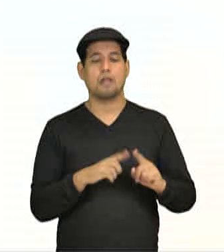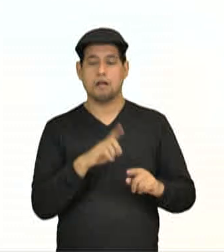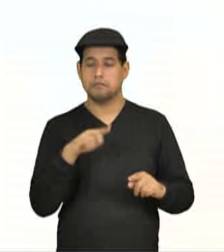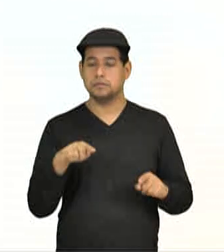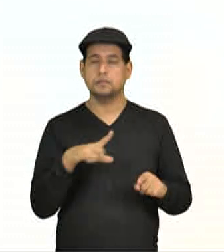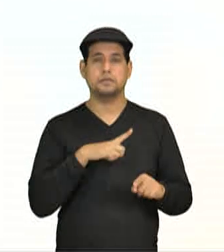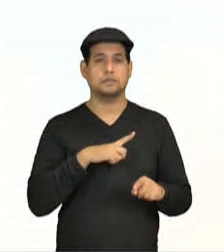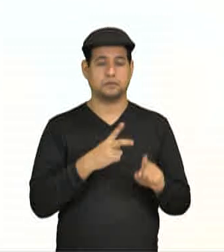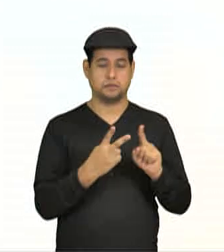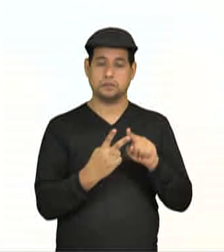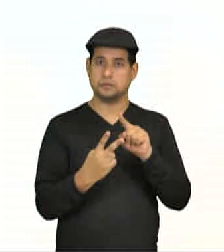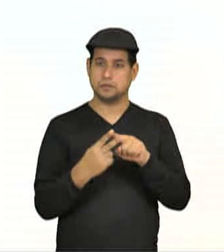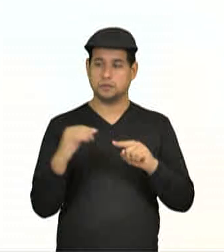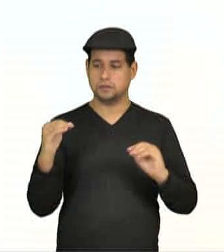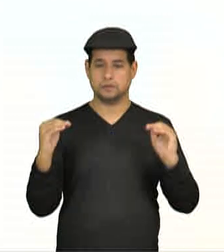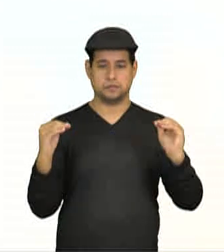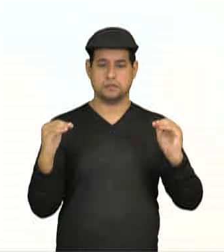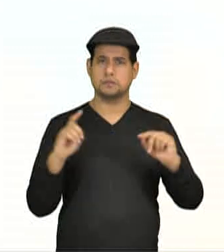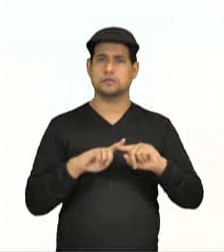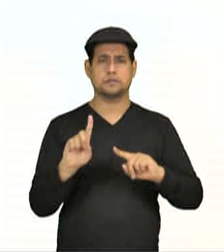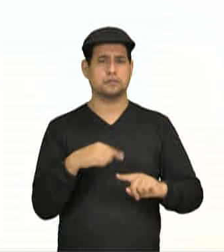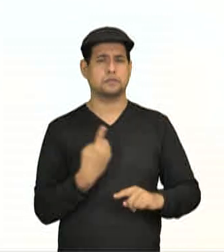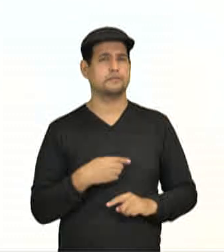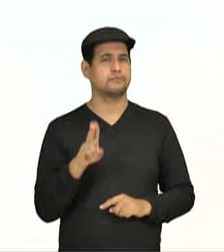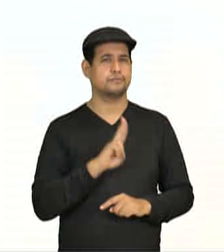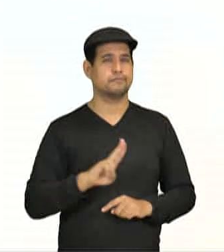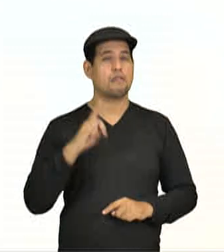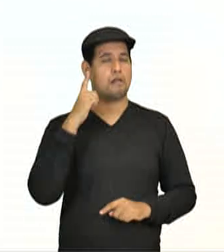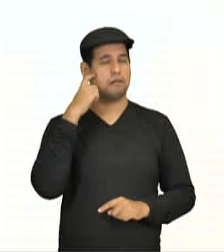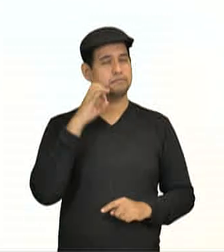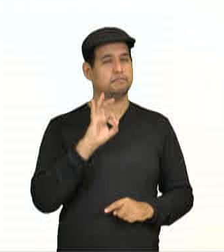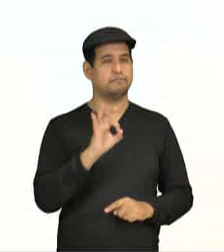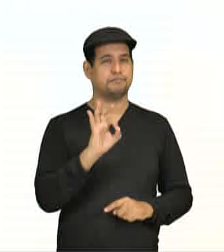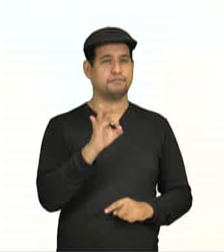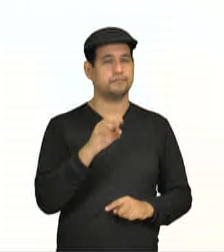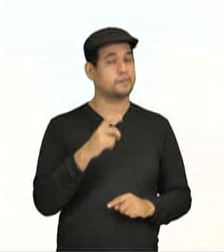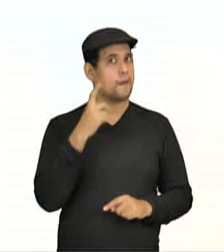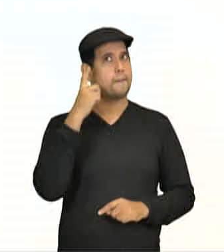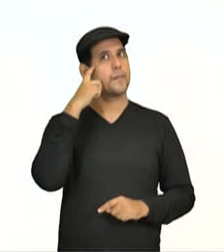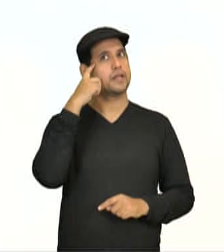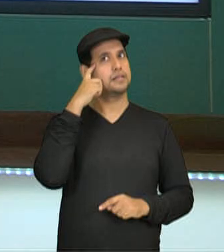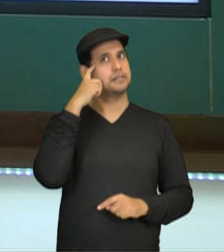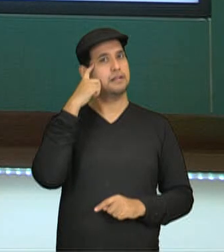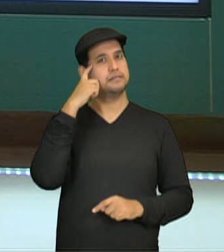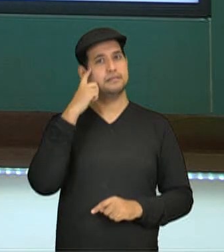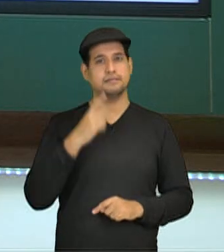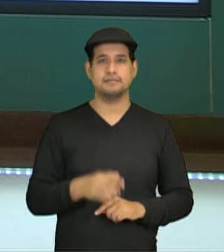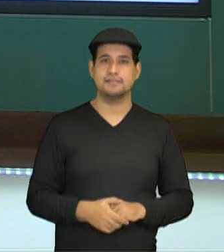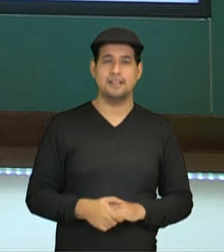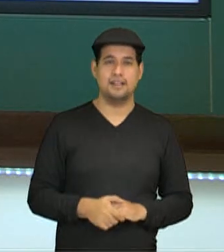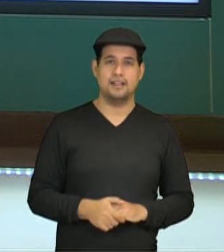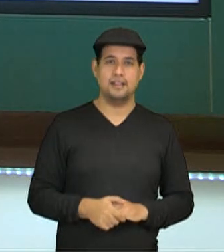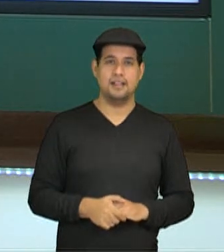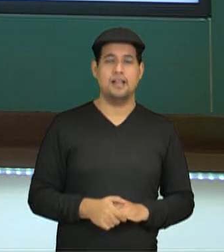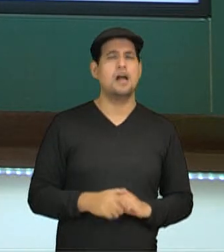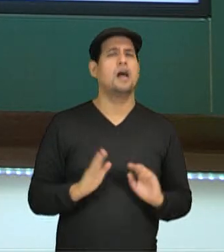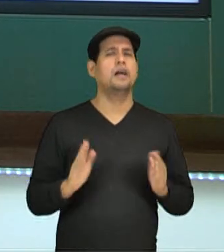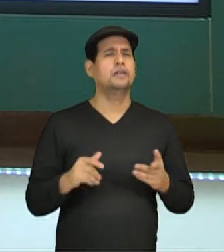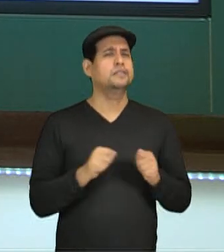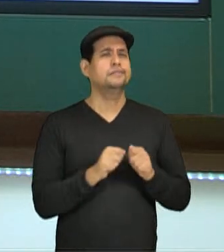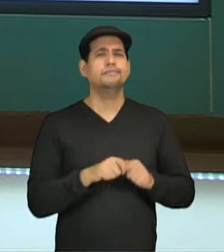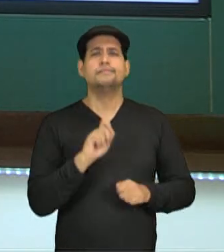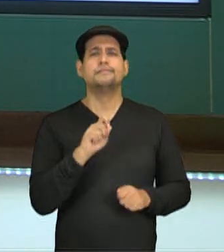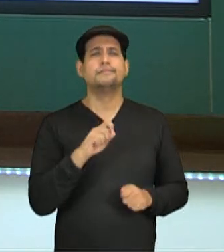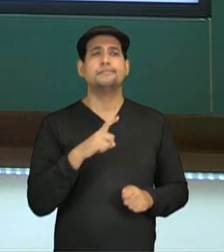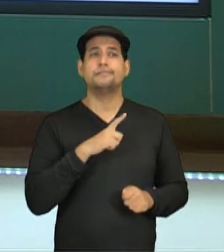temperatura, teremos 2 horários. E nós vamos utilizar essa ideia aí, tá bom? Guarda essa ideia da temperatura. Então, agora o que nós vamos fazer?